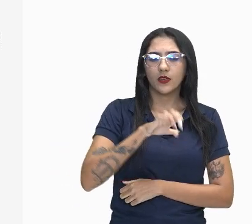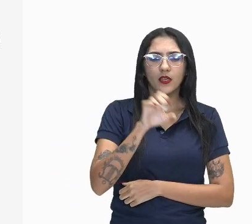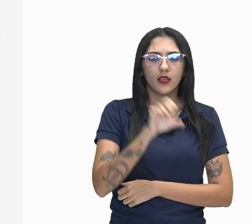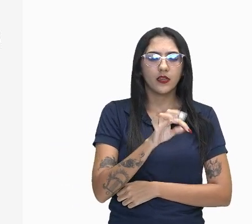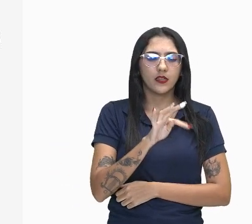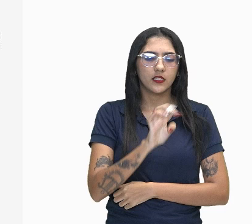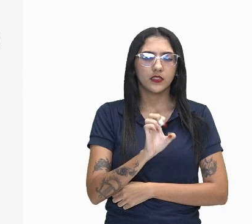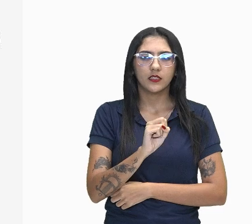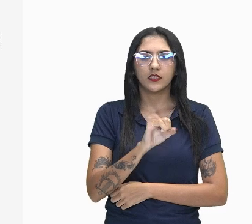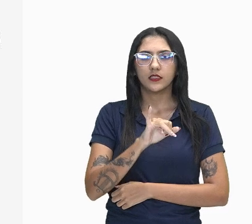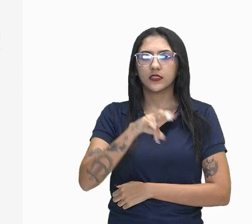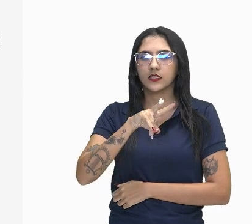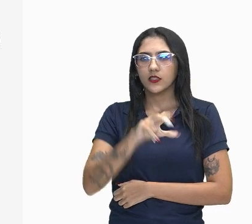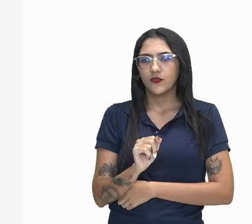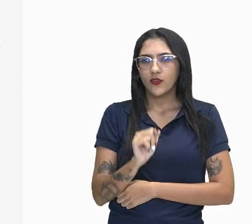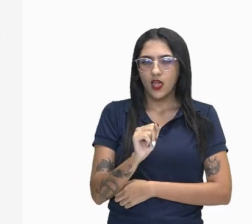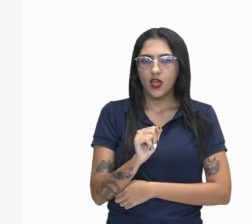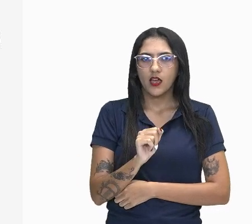extensiva?